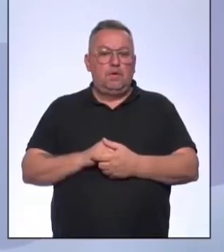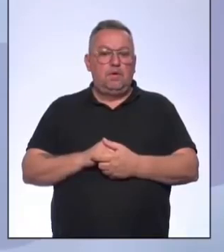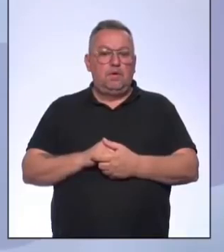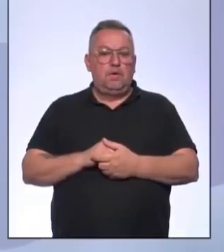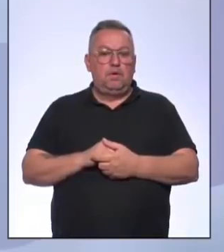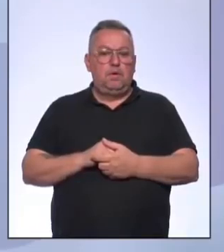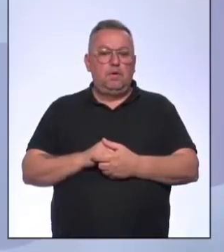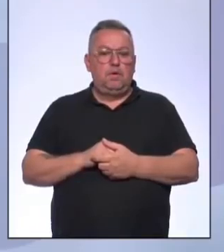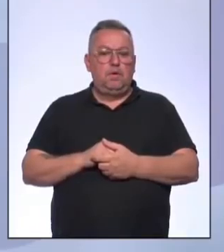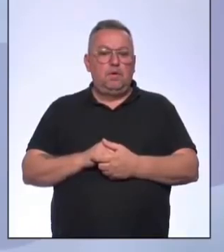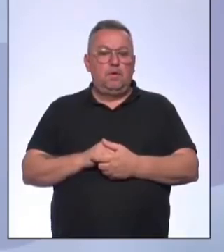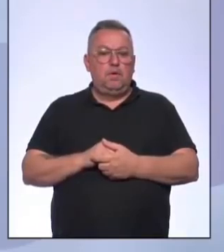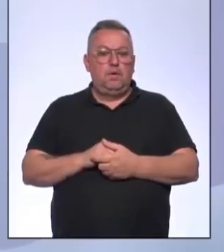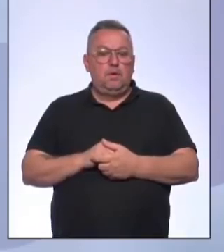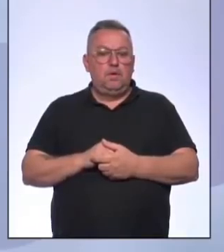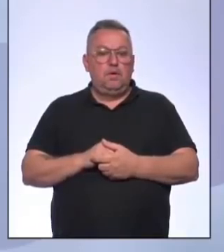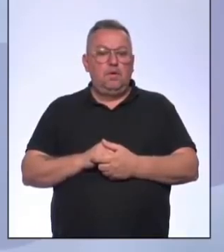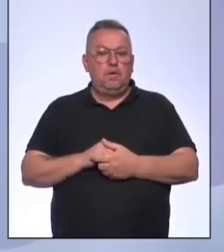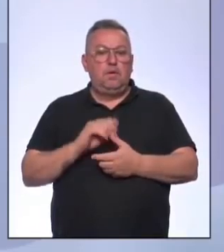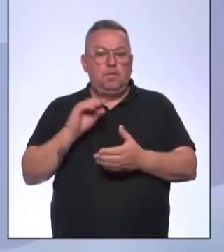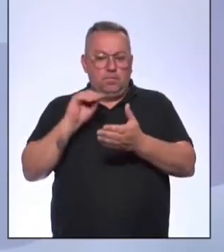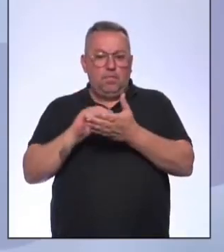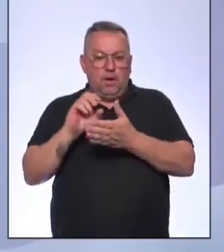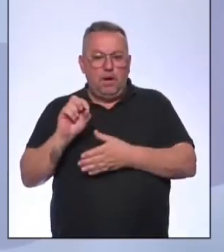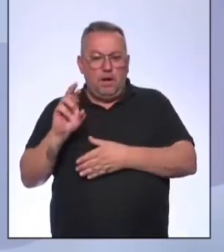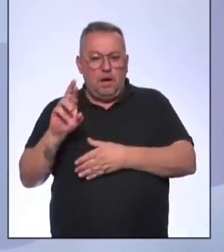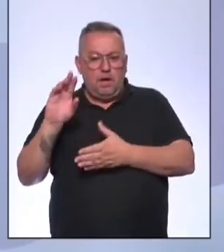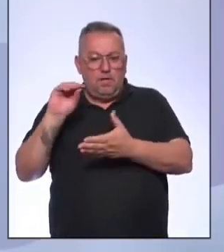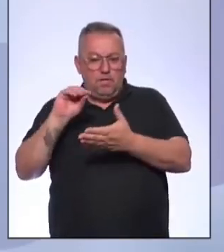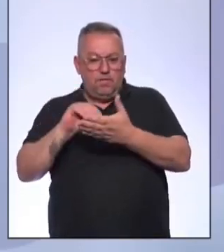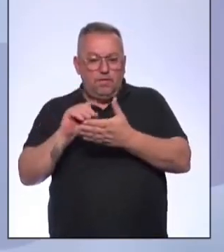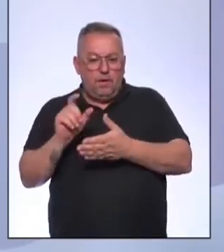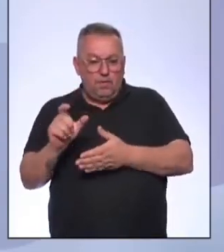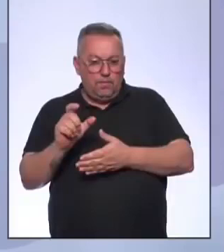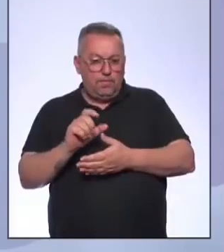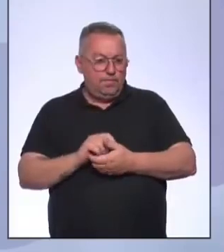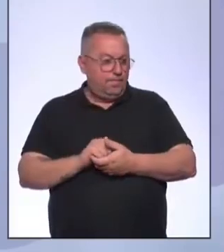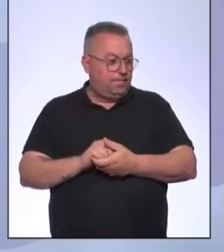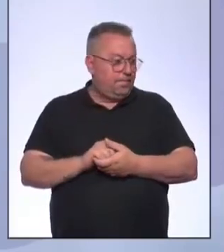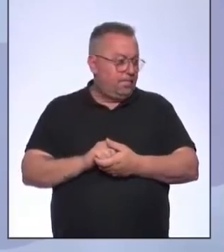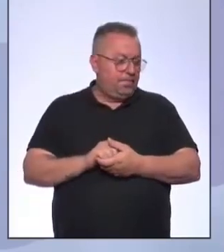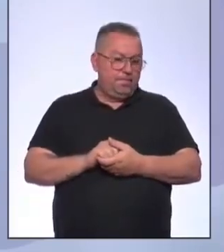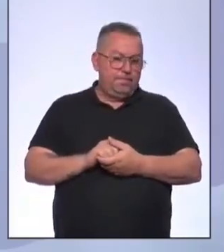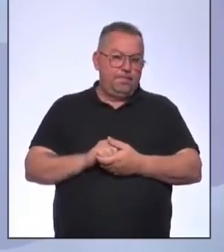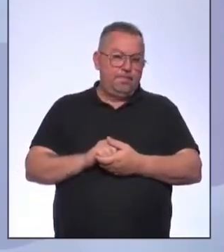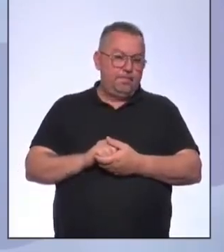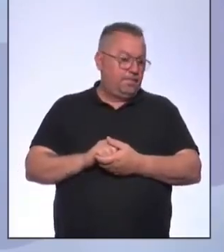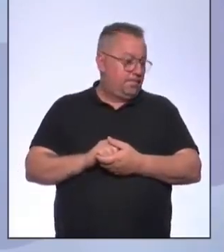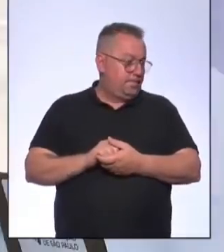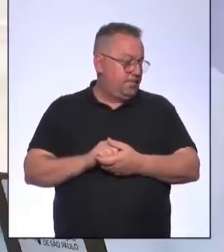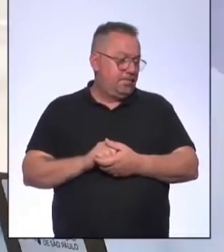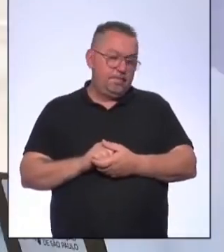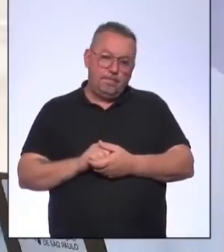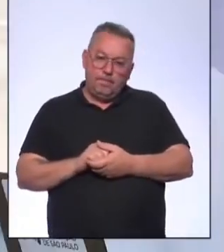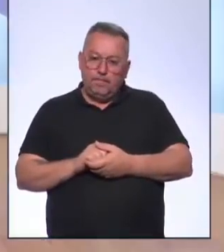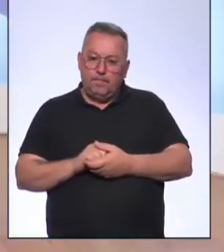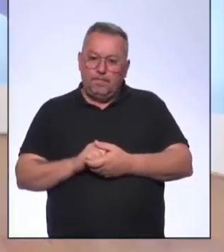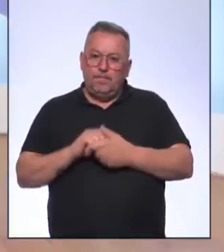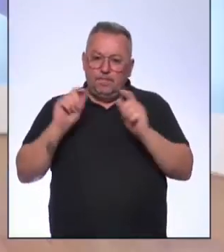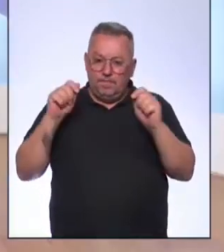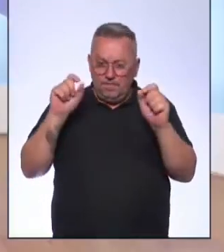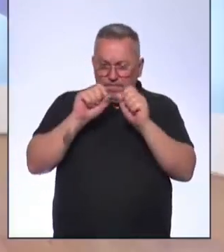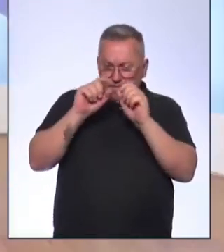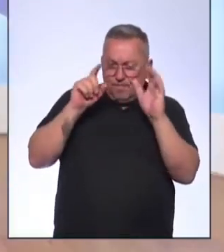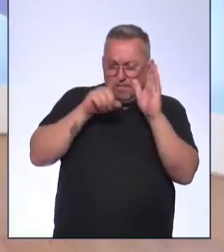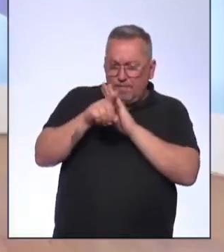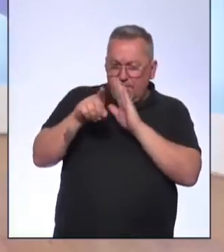vai colocar a palavra do jeito que ela está e põe o ER depois. Tá. Cool. Teacher, eu posso fazer uma